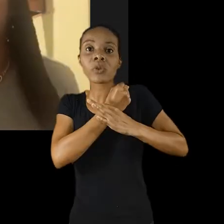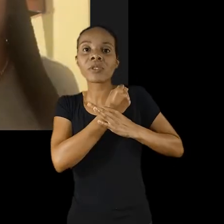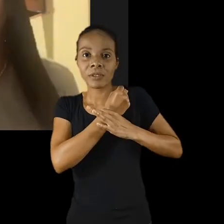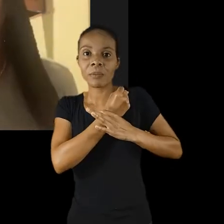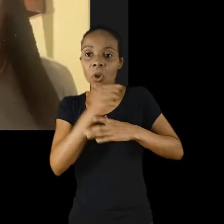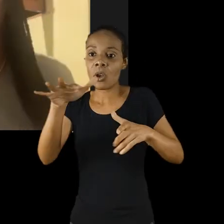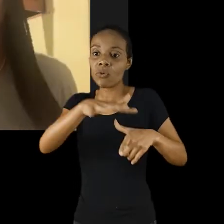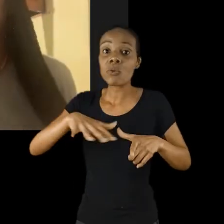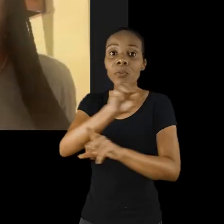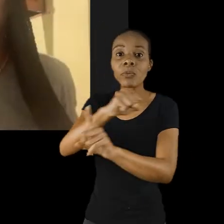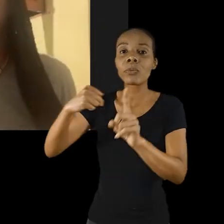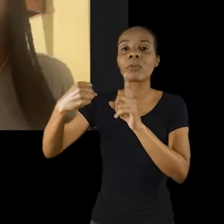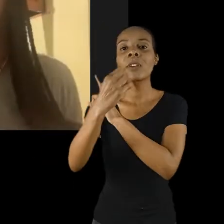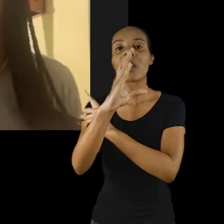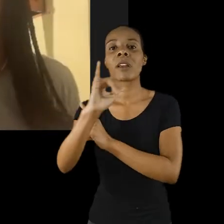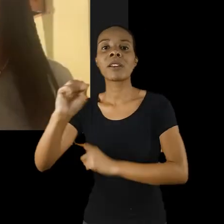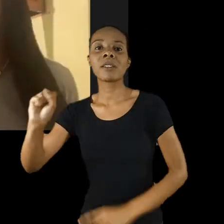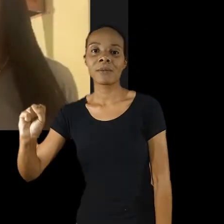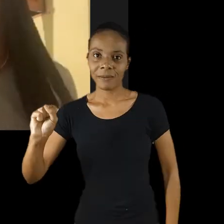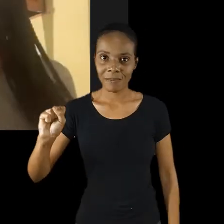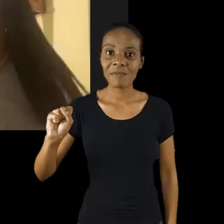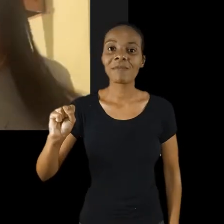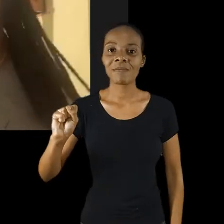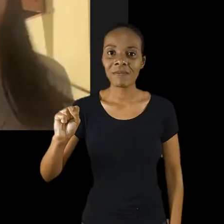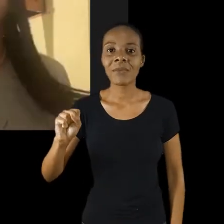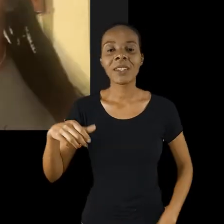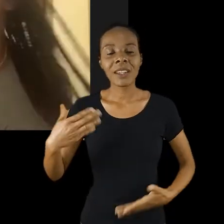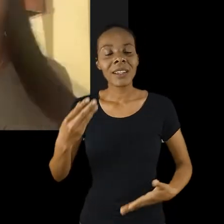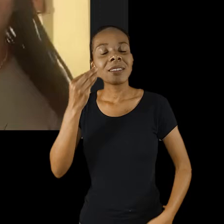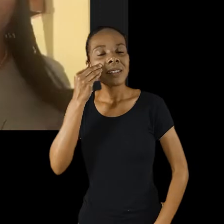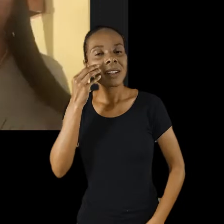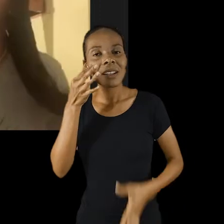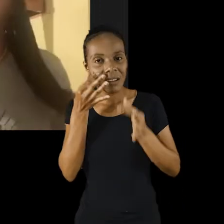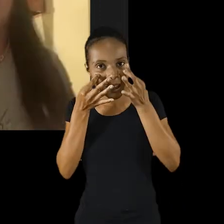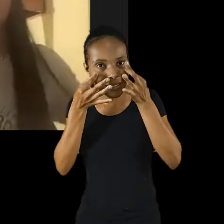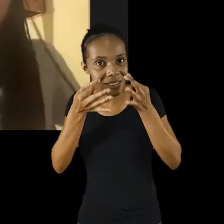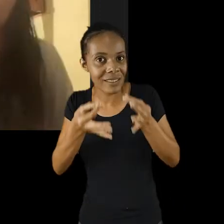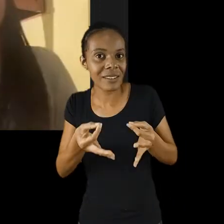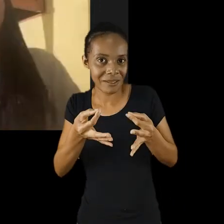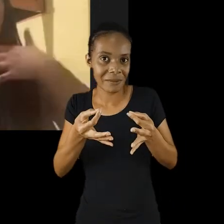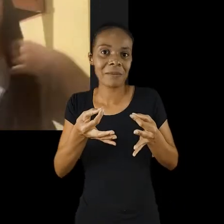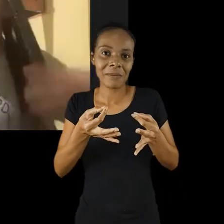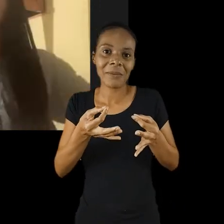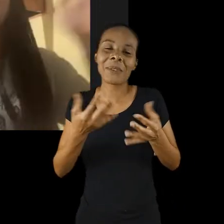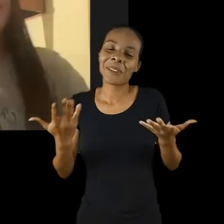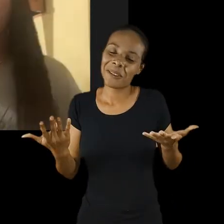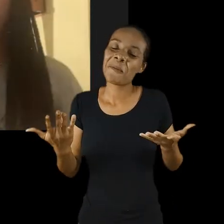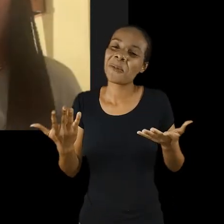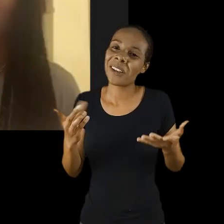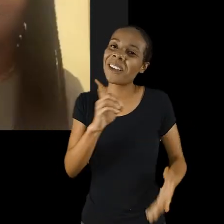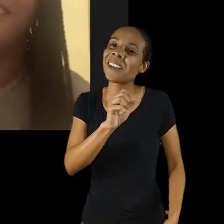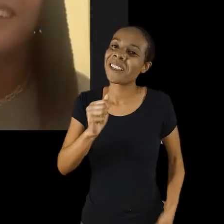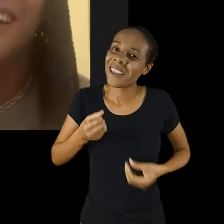estar ligada, atenta e receptiva. E, claro, muito disposta a dar também. Até porque dar é muito bom, né, gente?